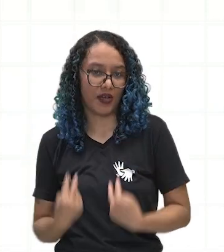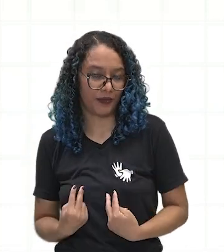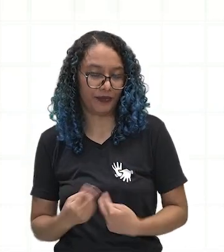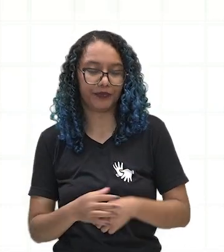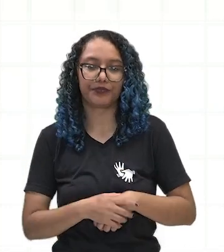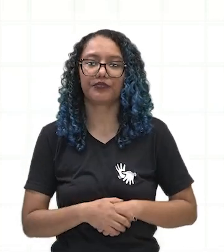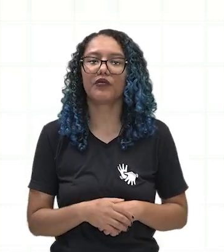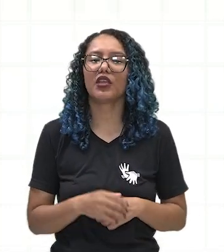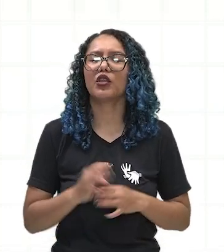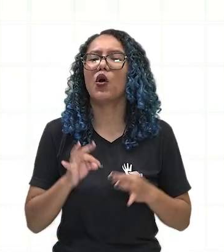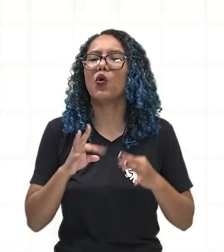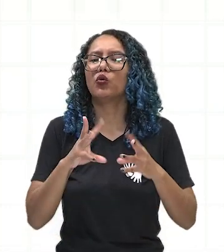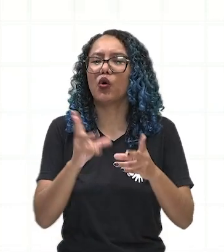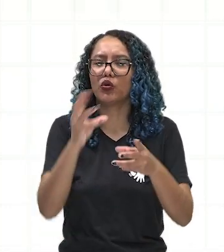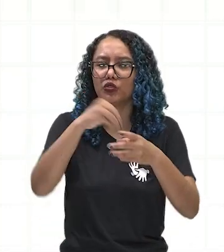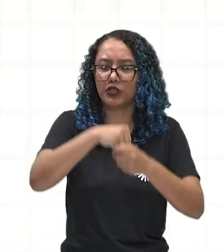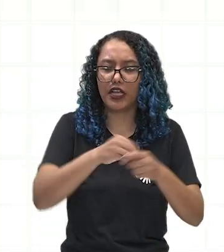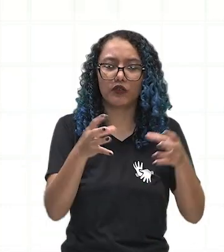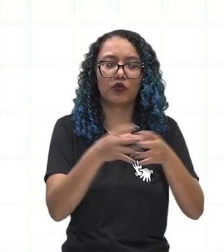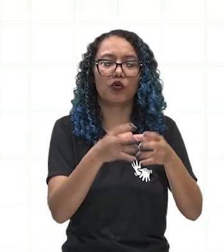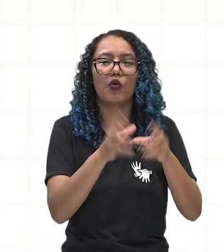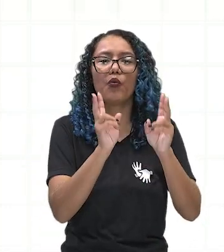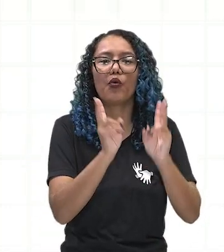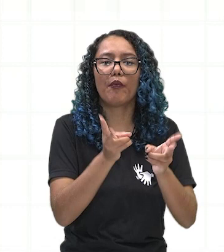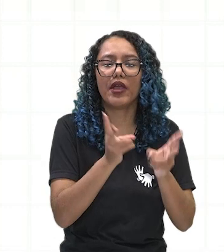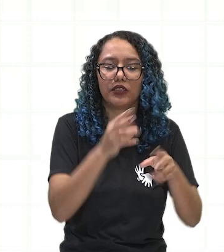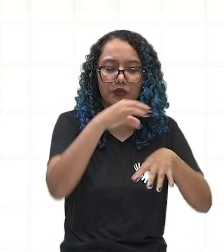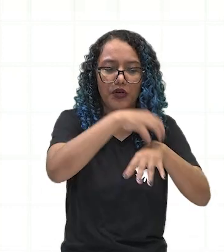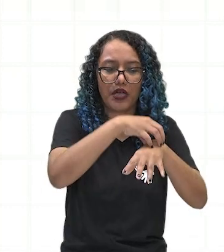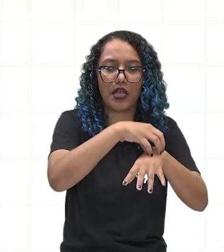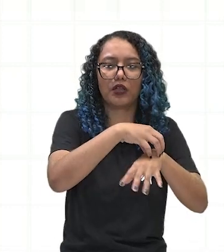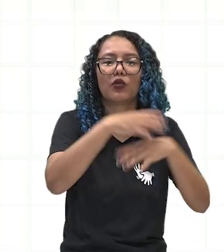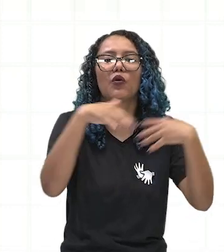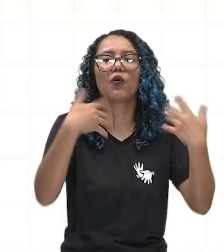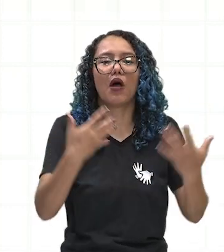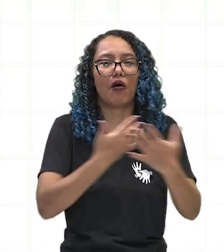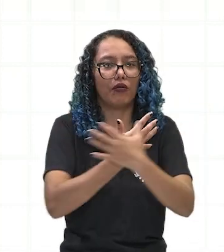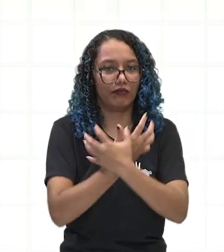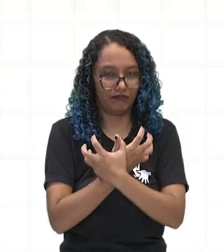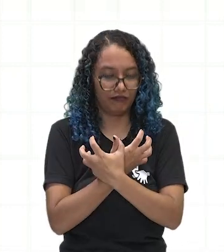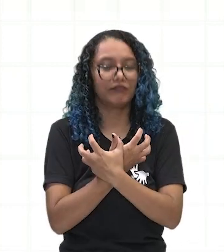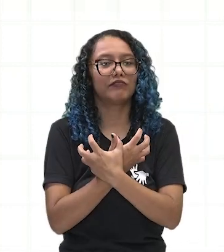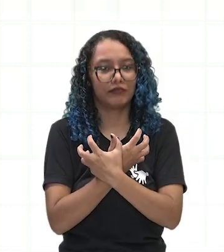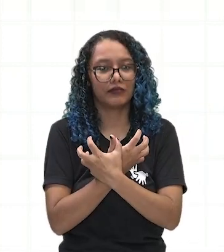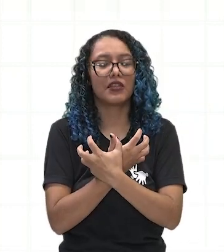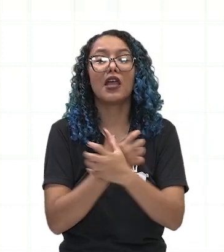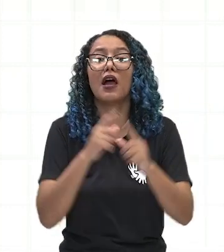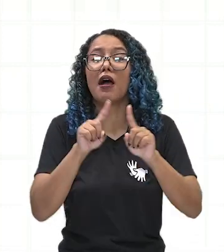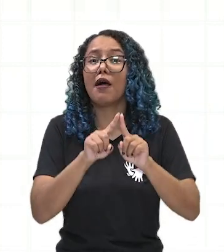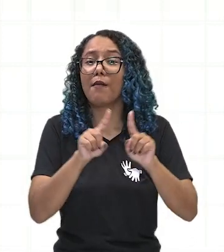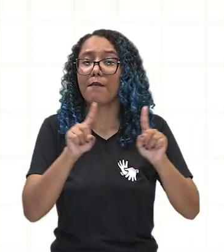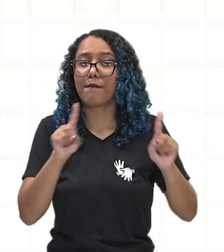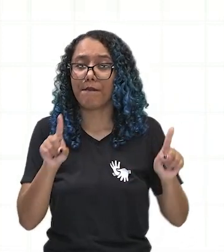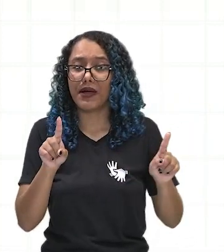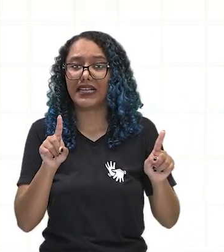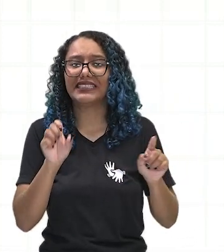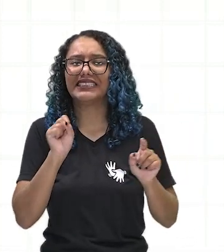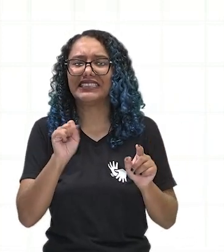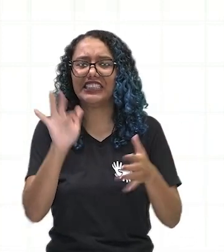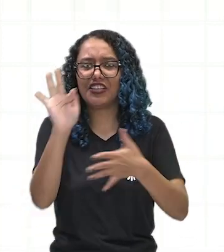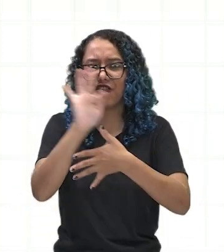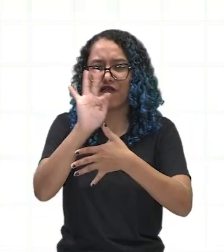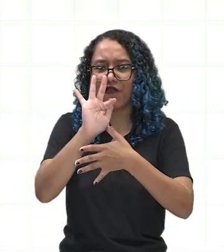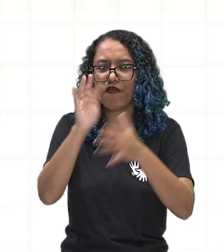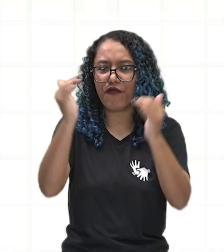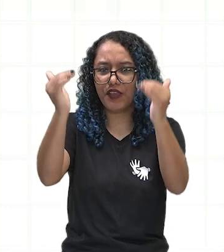todos esses animais, eles estão reunidos no mesmo reino, que é o reino dos animais. Mas quando a gente vai para o